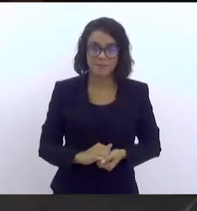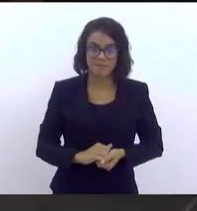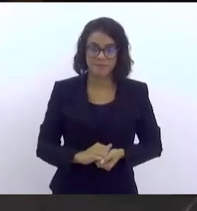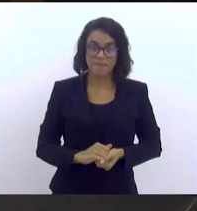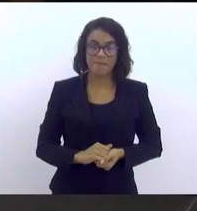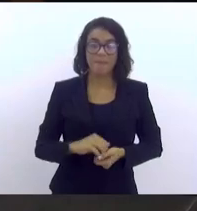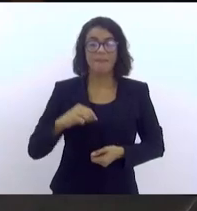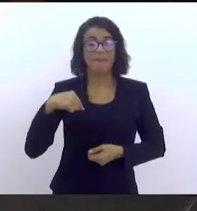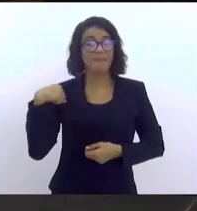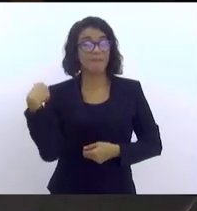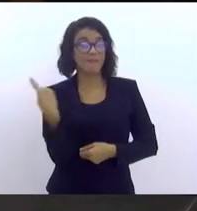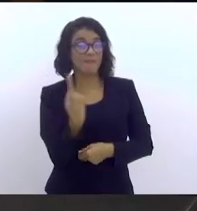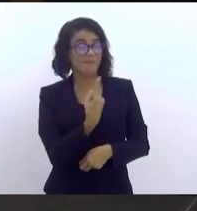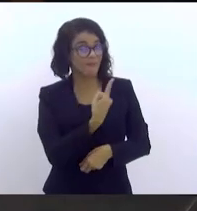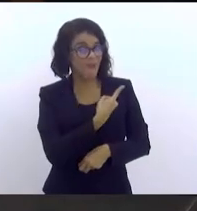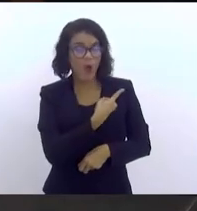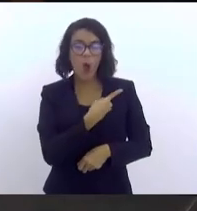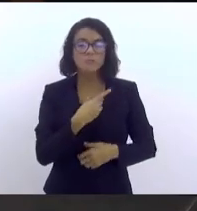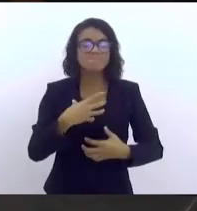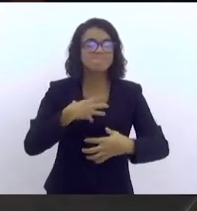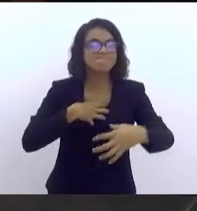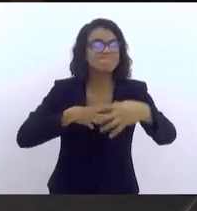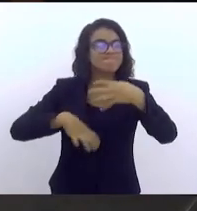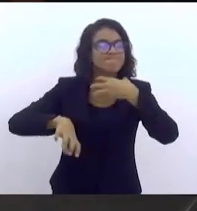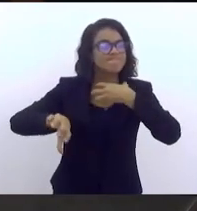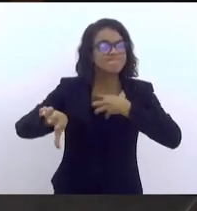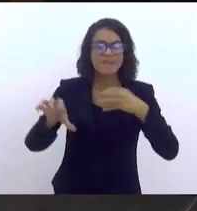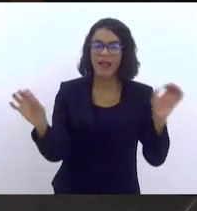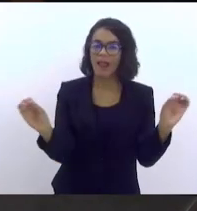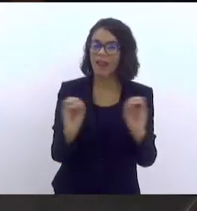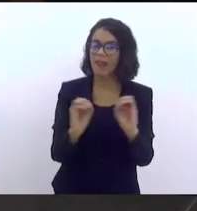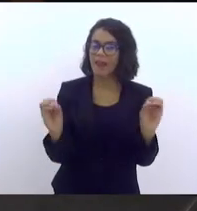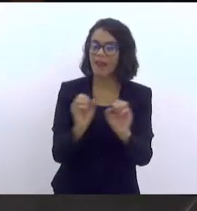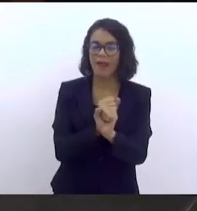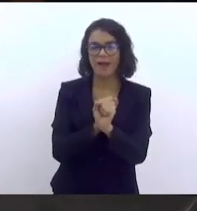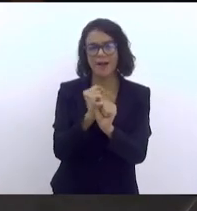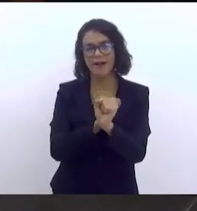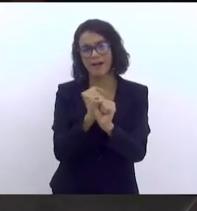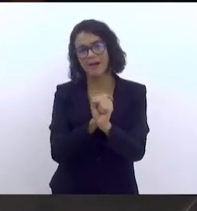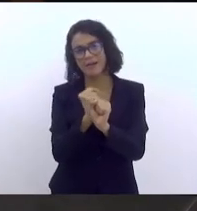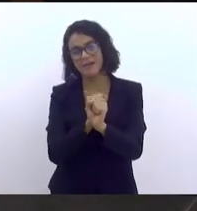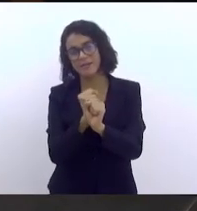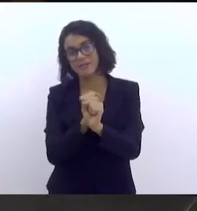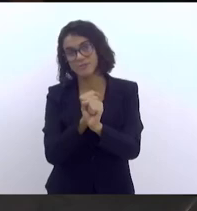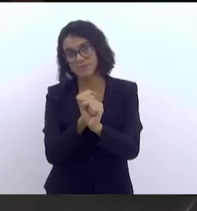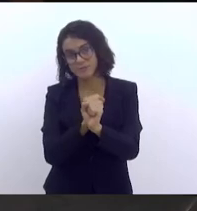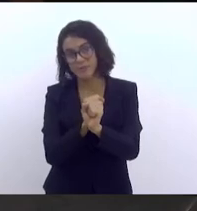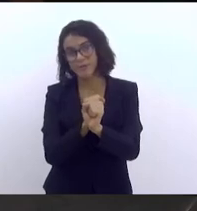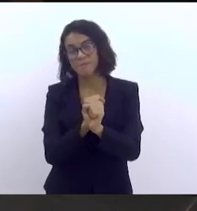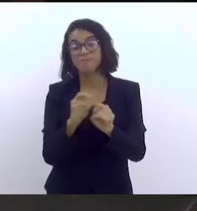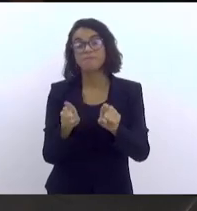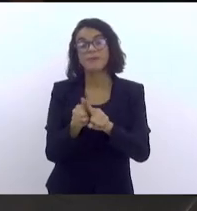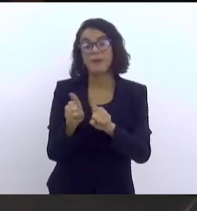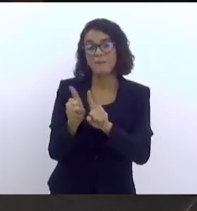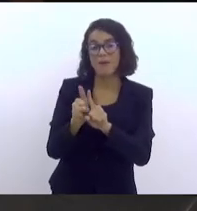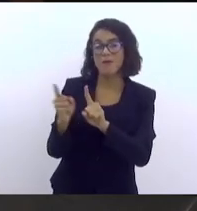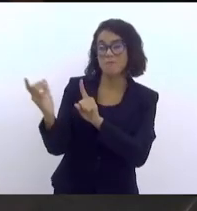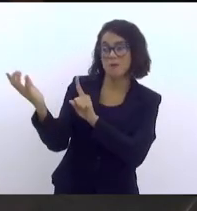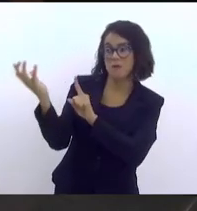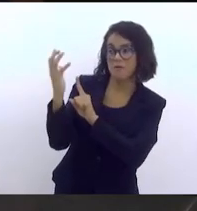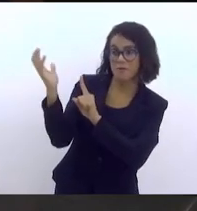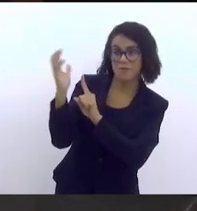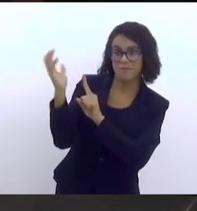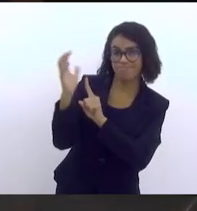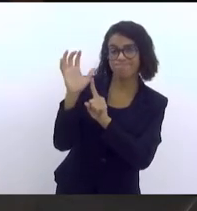nós não nos comovemos com isso há muitos anos por uma influência hoje